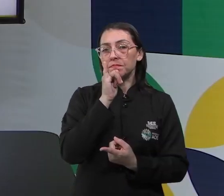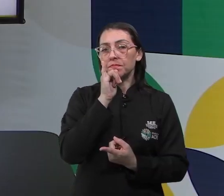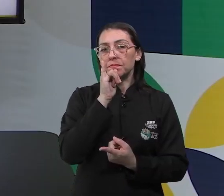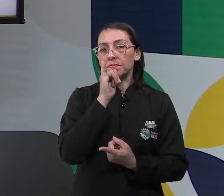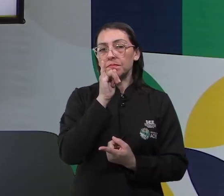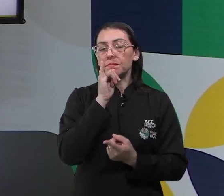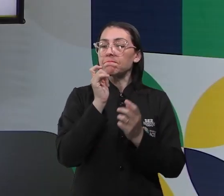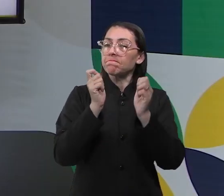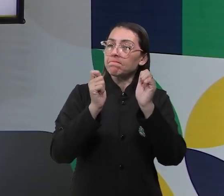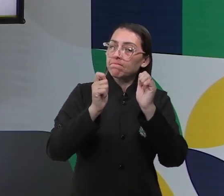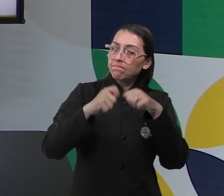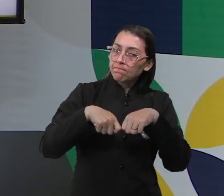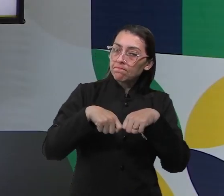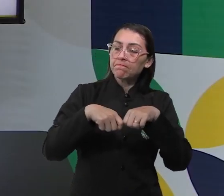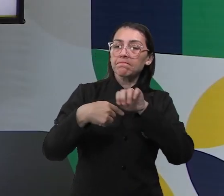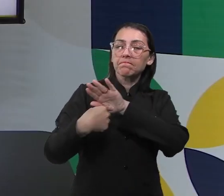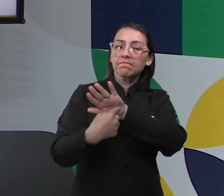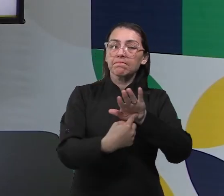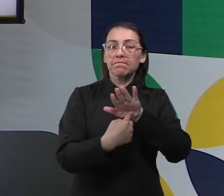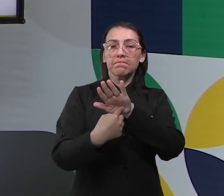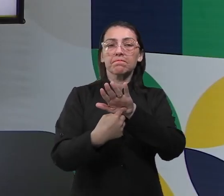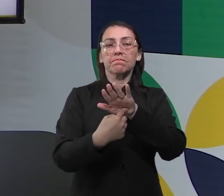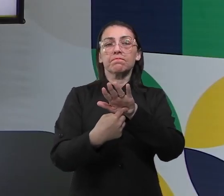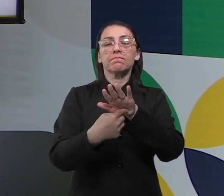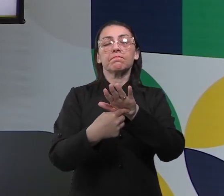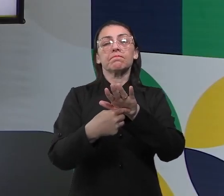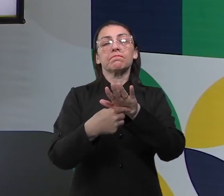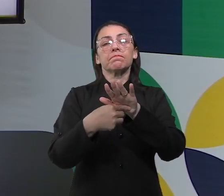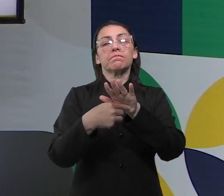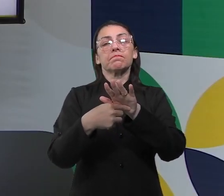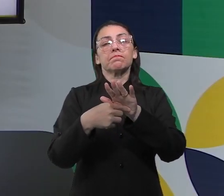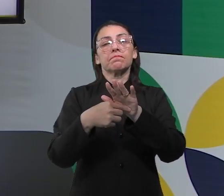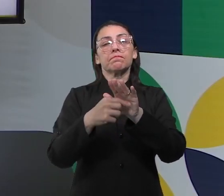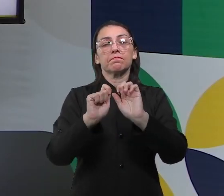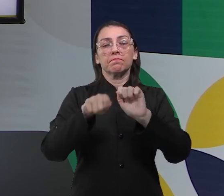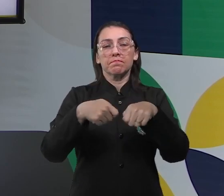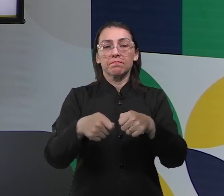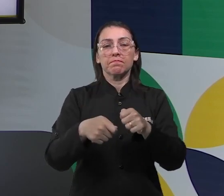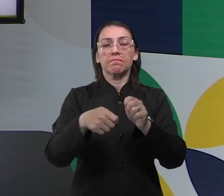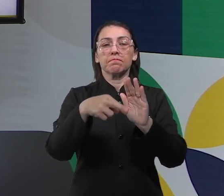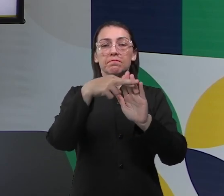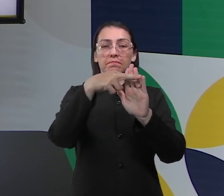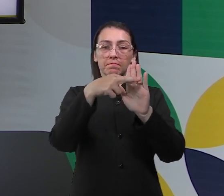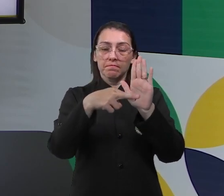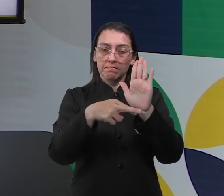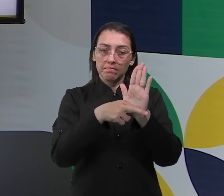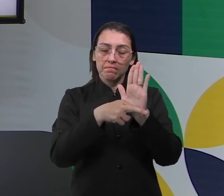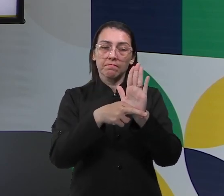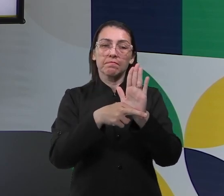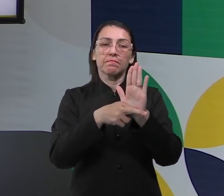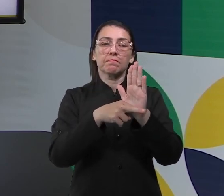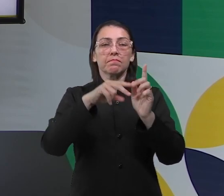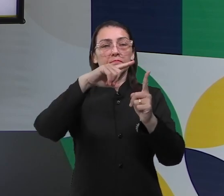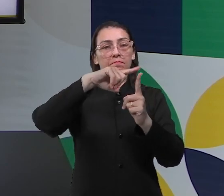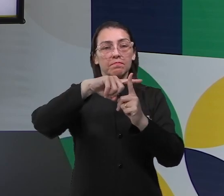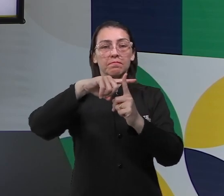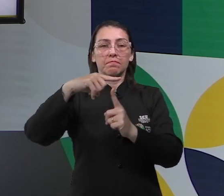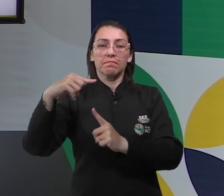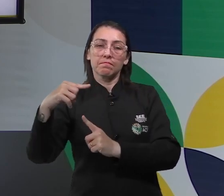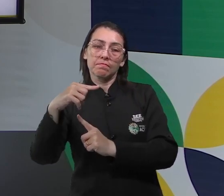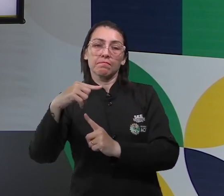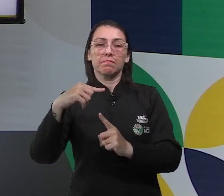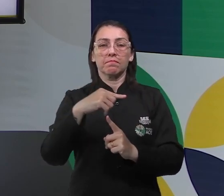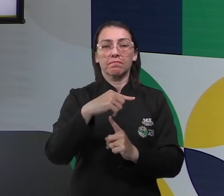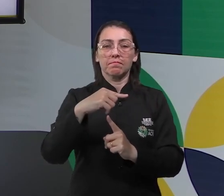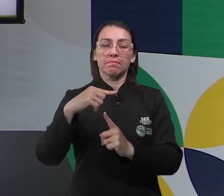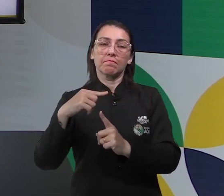nos permite demonstrar aquelas regras de sinais que você já deve estar acostumado, mas tem certo pavor dela.